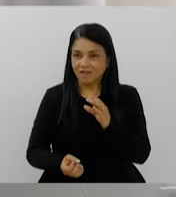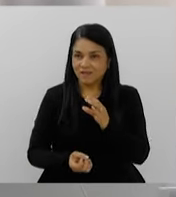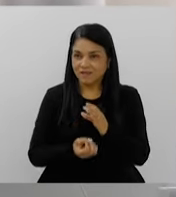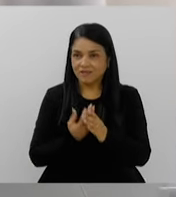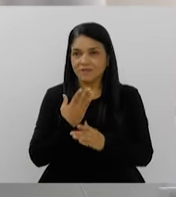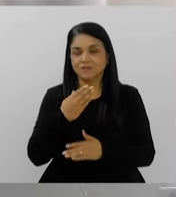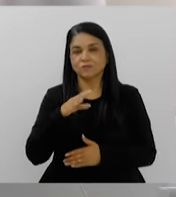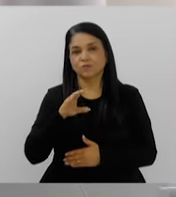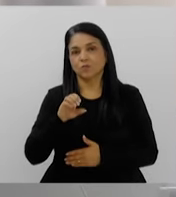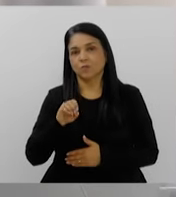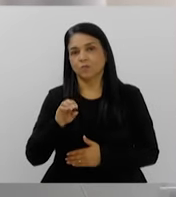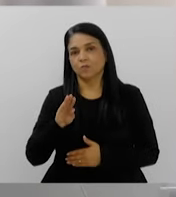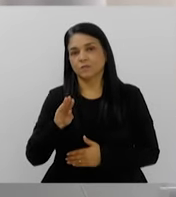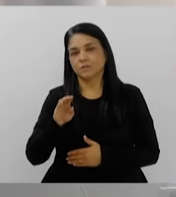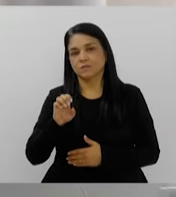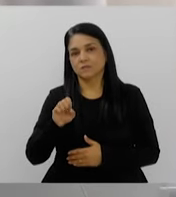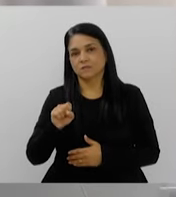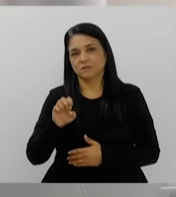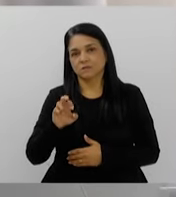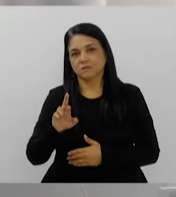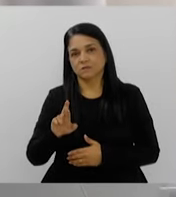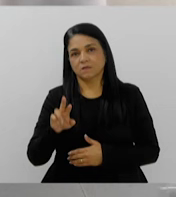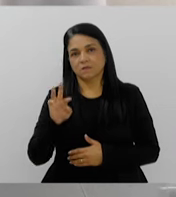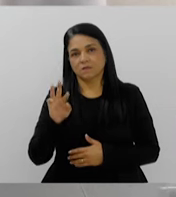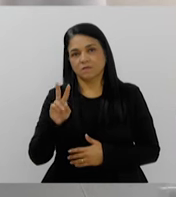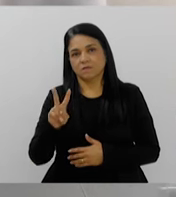do observatório propriamente dito.